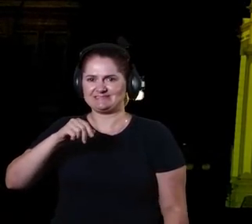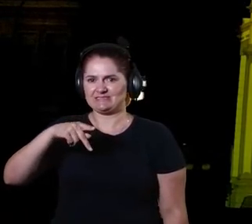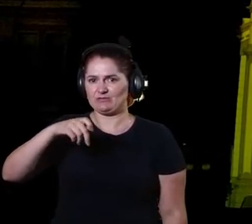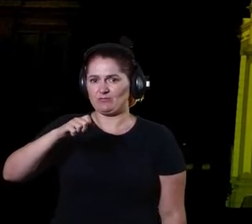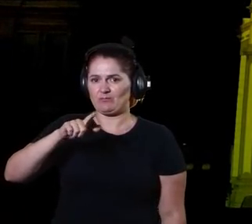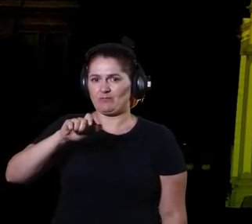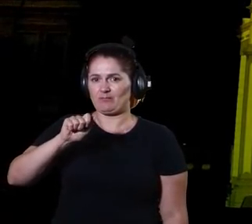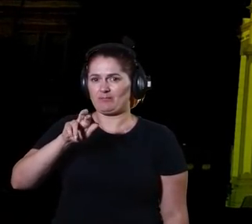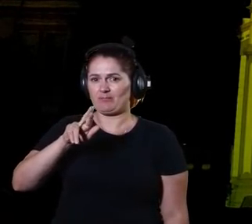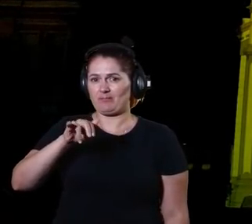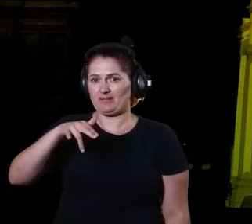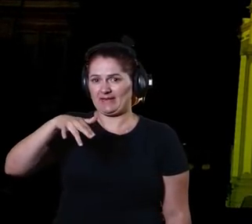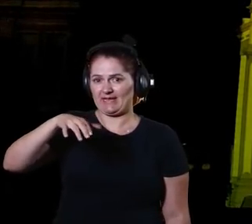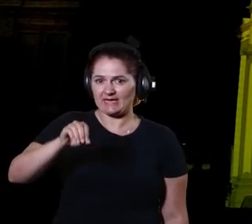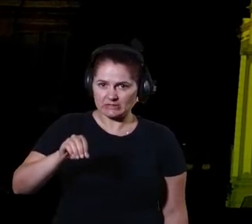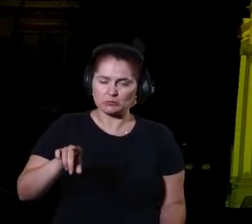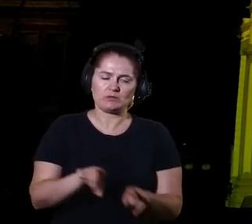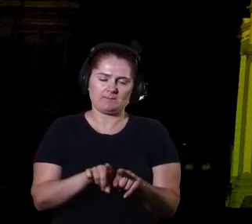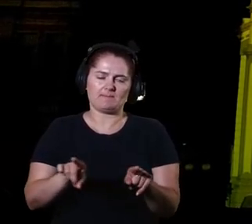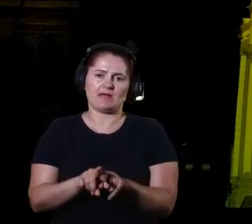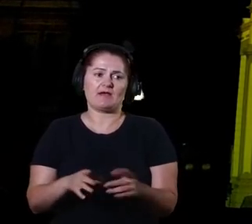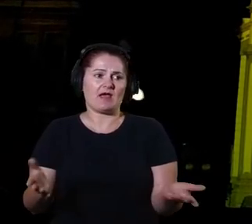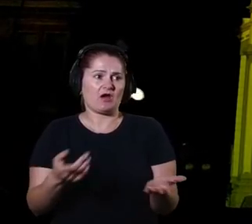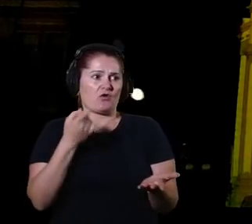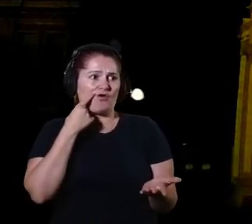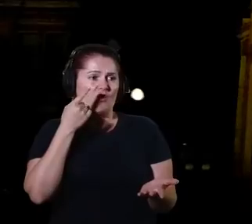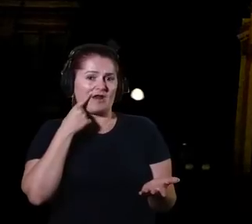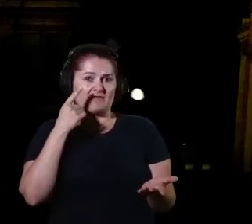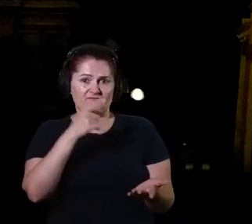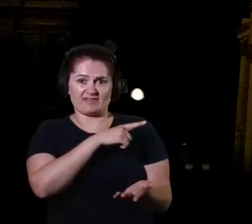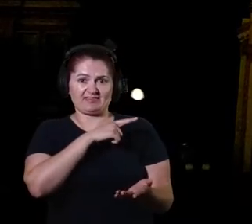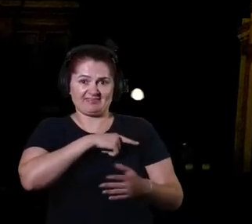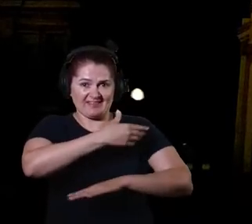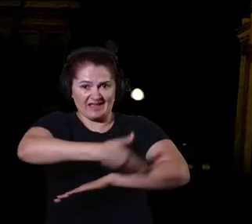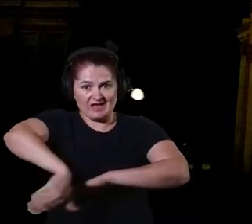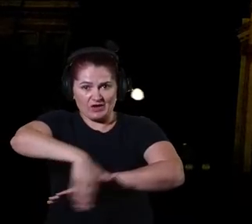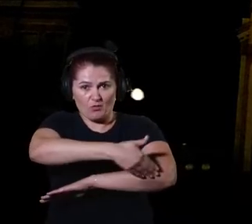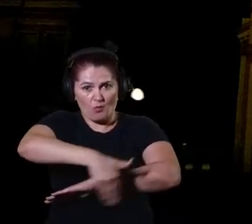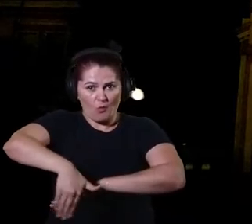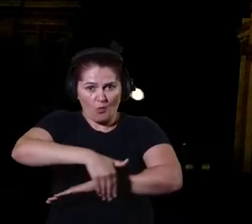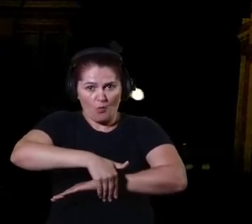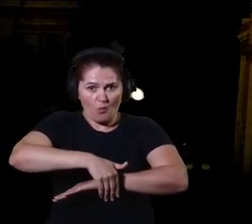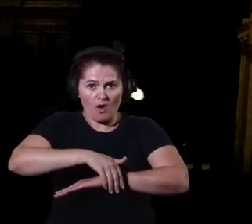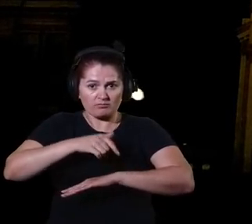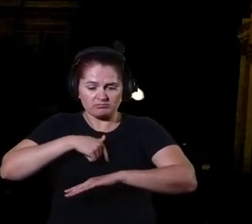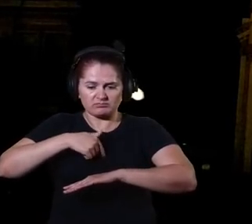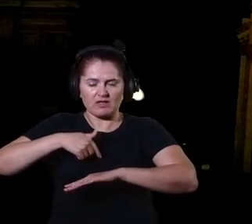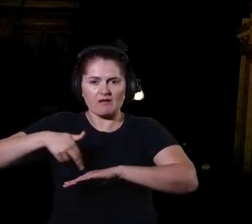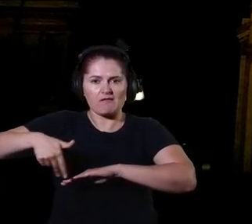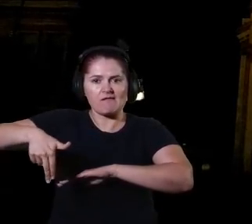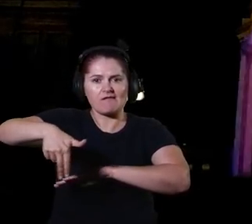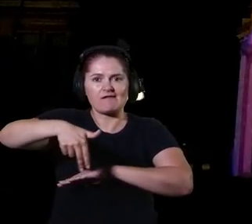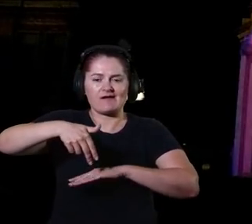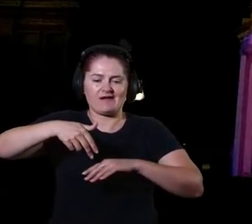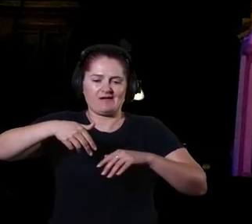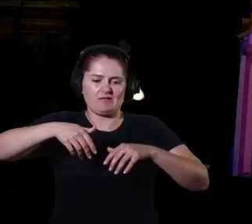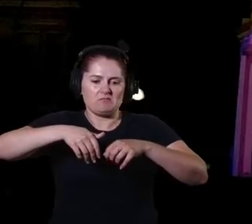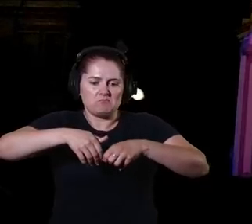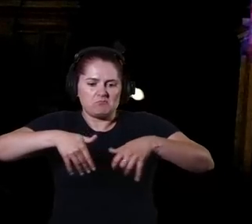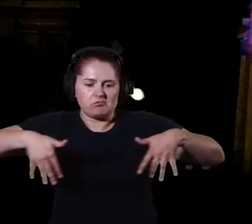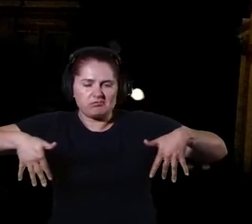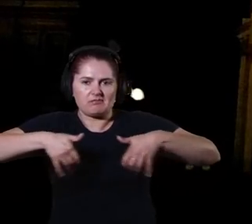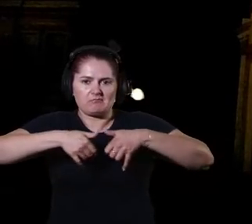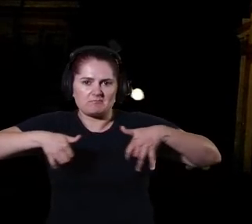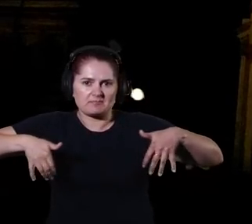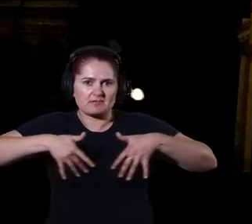apostos dançarinos. O pessoal que já desfilou está aqui aguardando. Provavelmente teremos aí